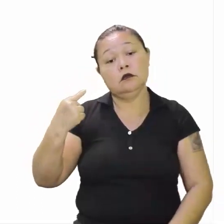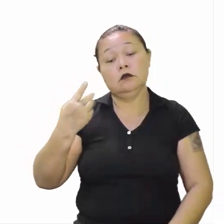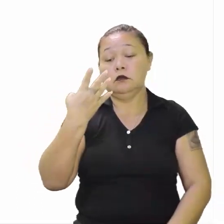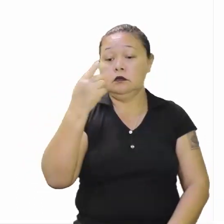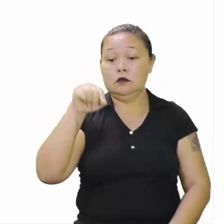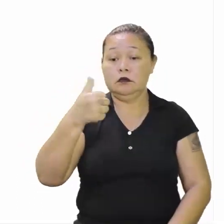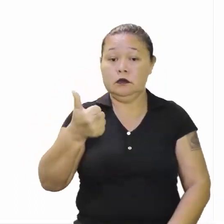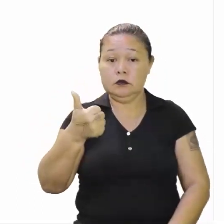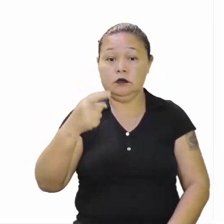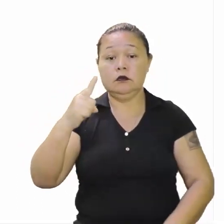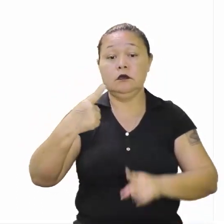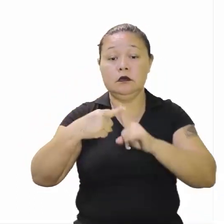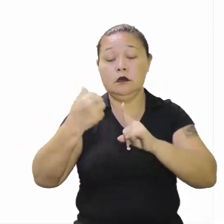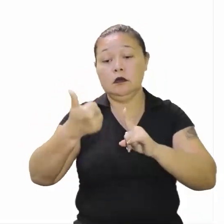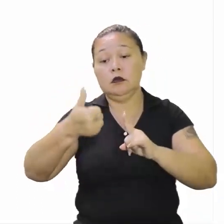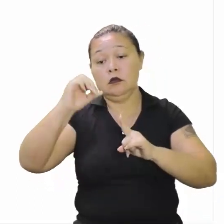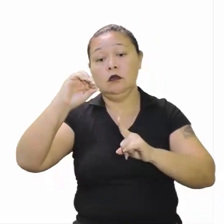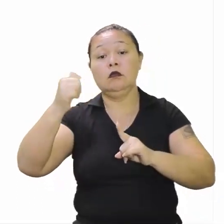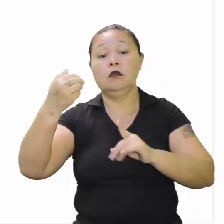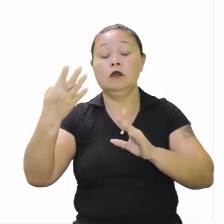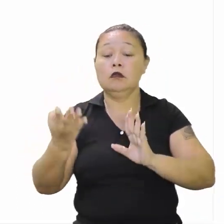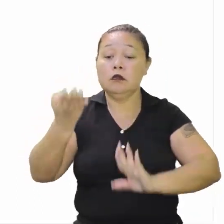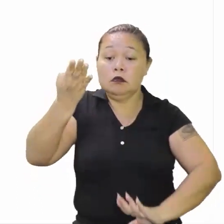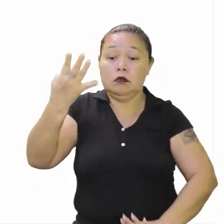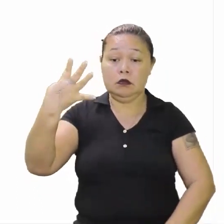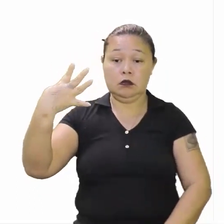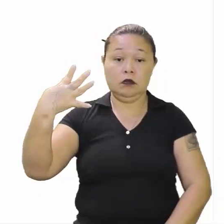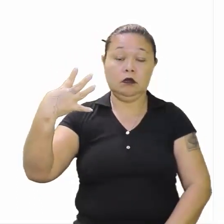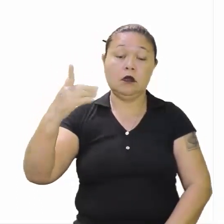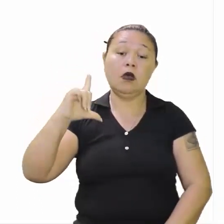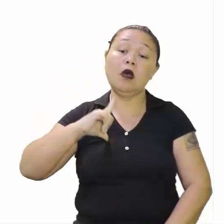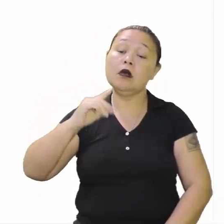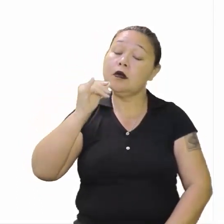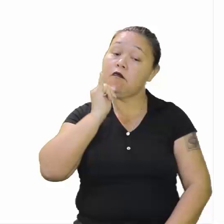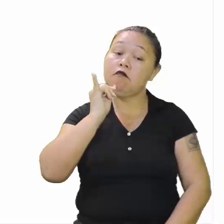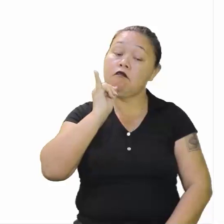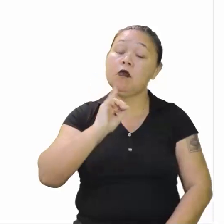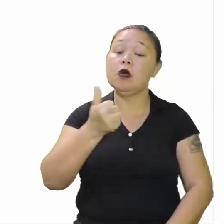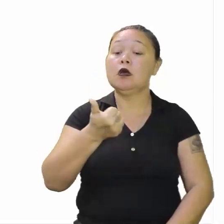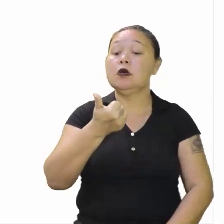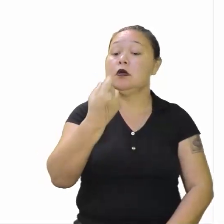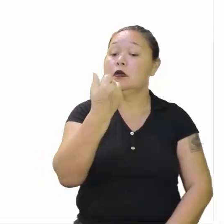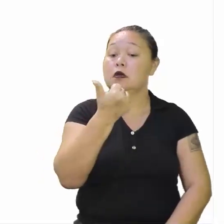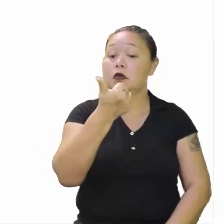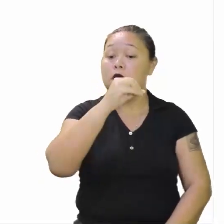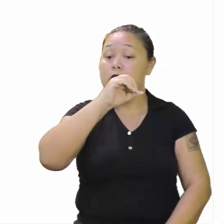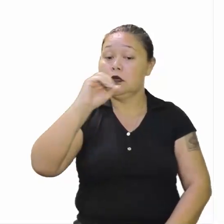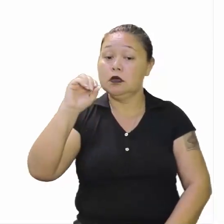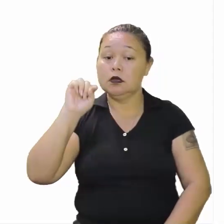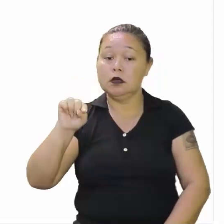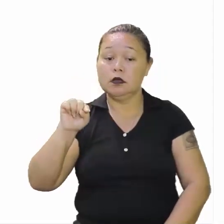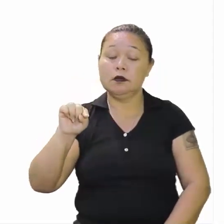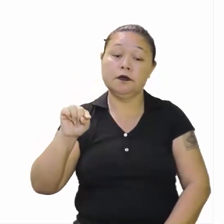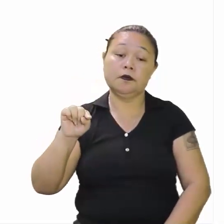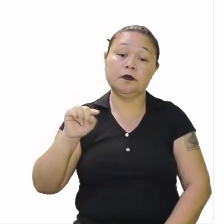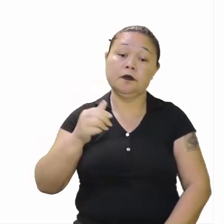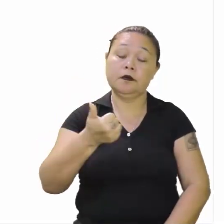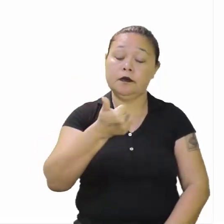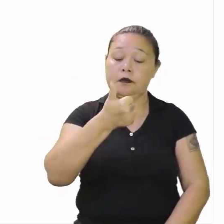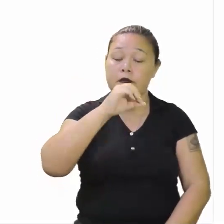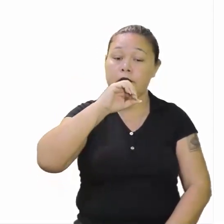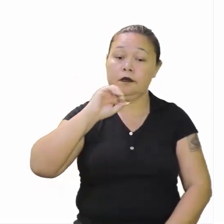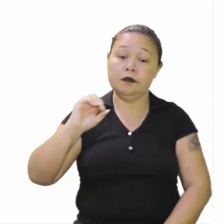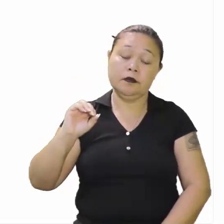4,1 vezes 10 a menos 4. Digamos que eu tivesse 100 mil. 100 mil, olha aqui, ó. Colocar o